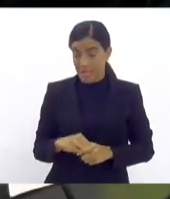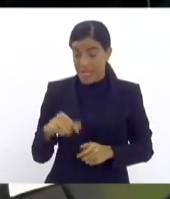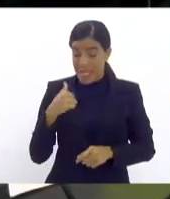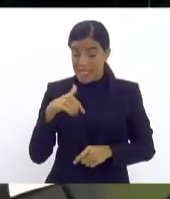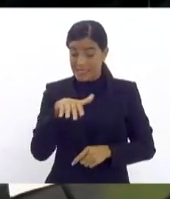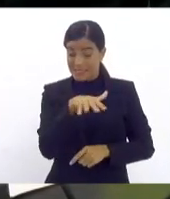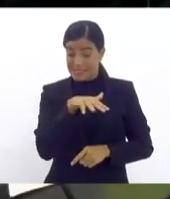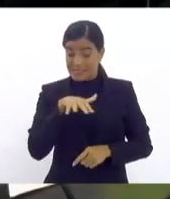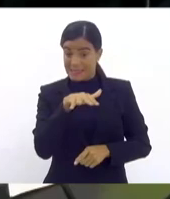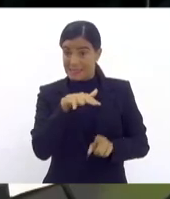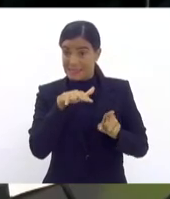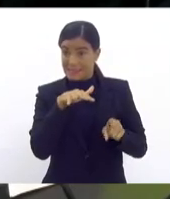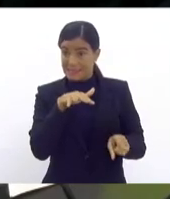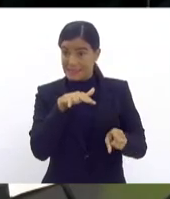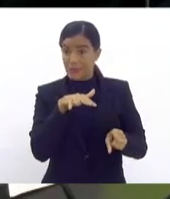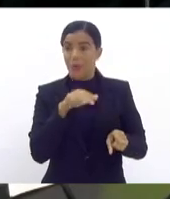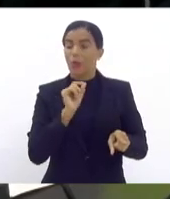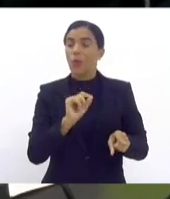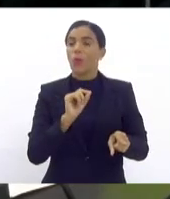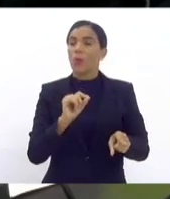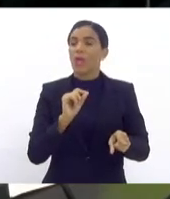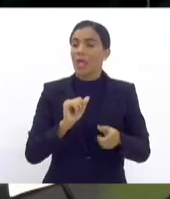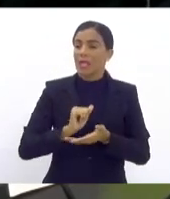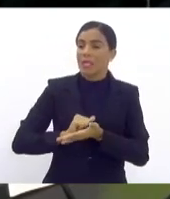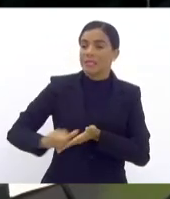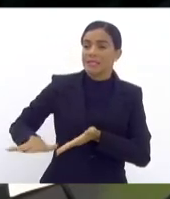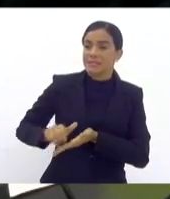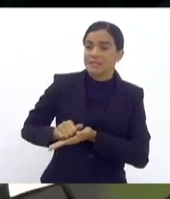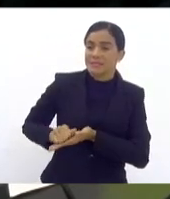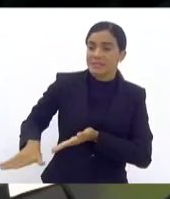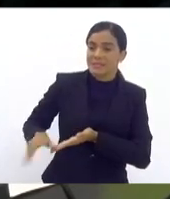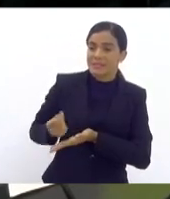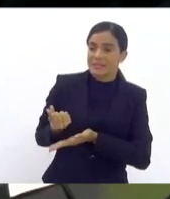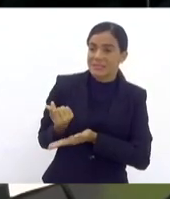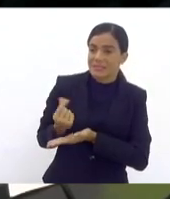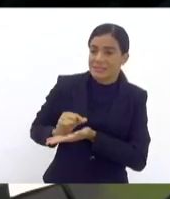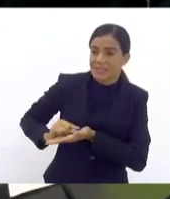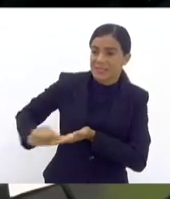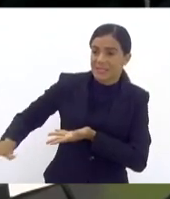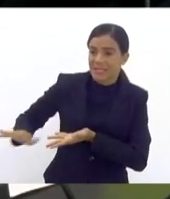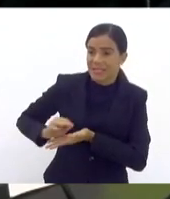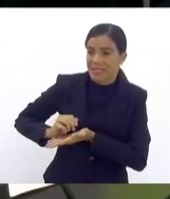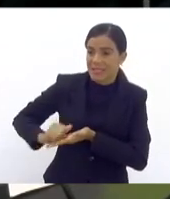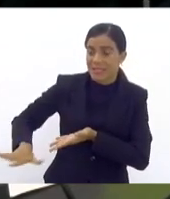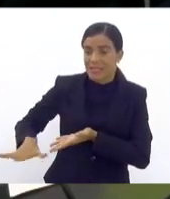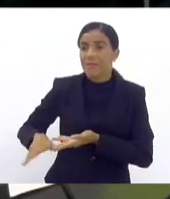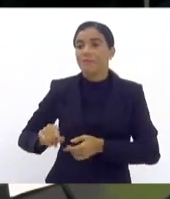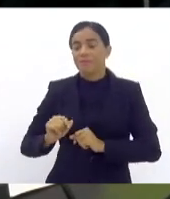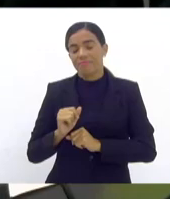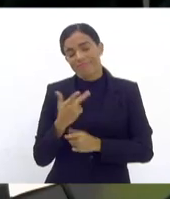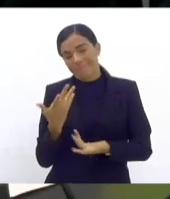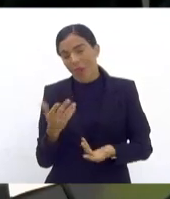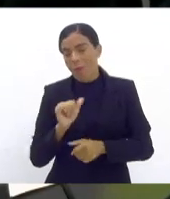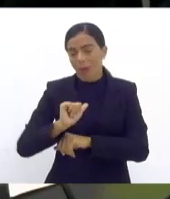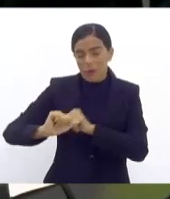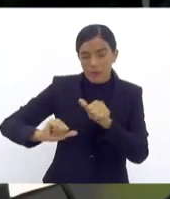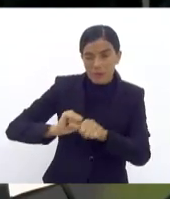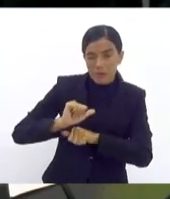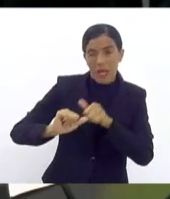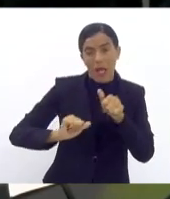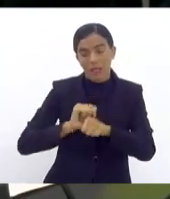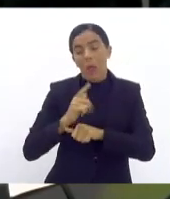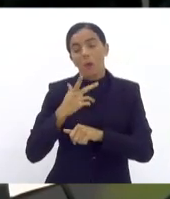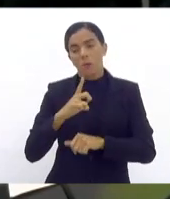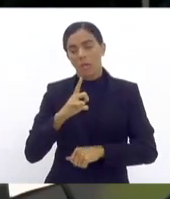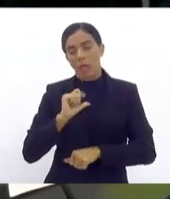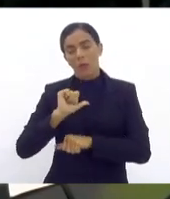aqui gera despesa para o Poder Executivo para alterar sistema, etc. e tal. Então, há uma interferência do